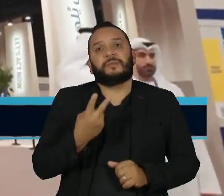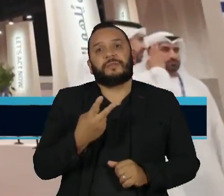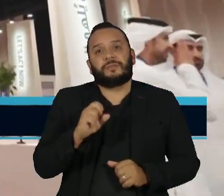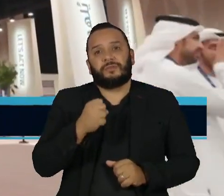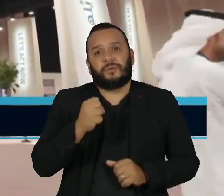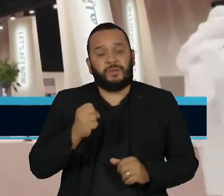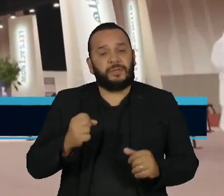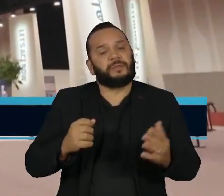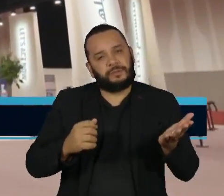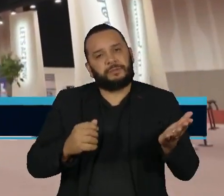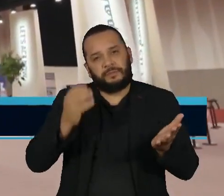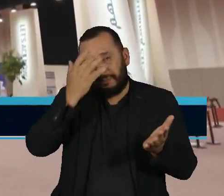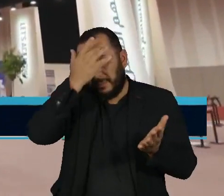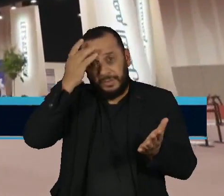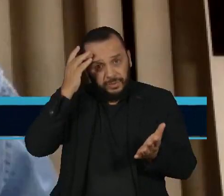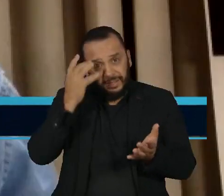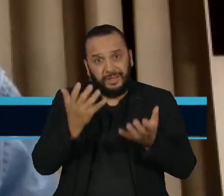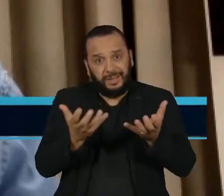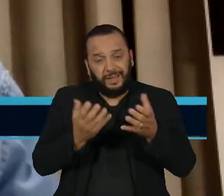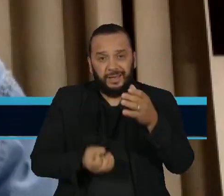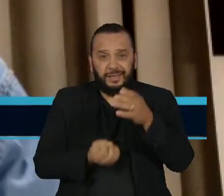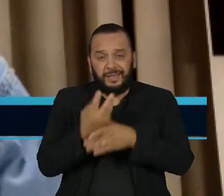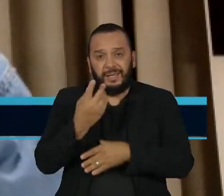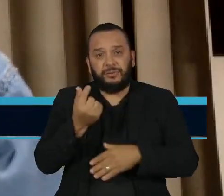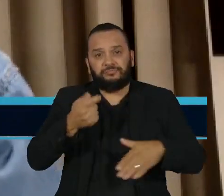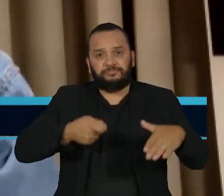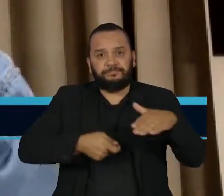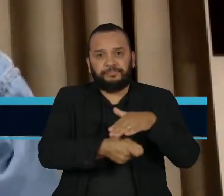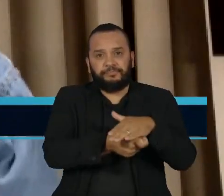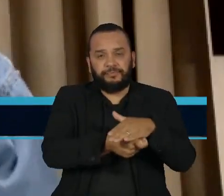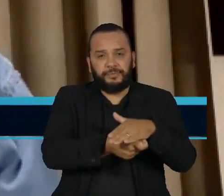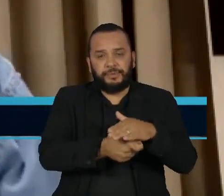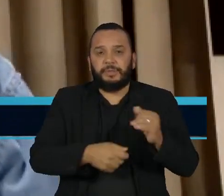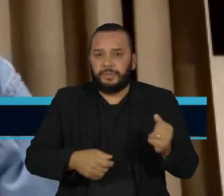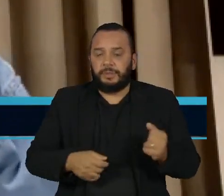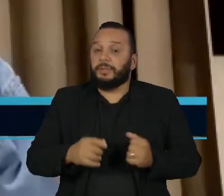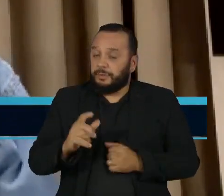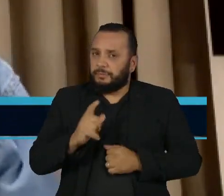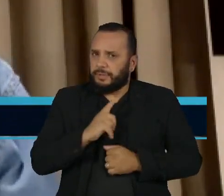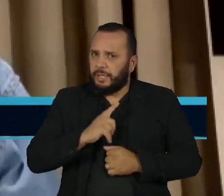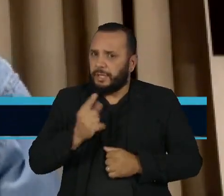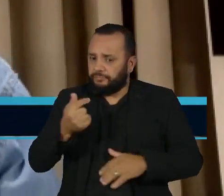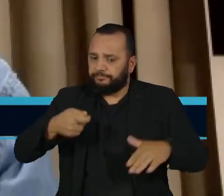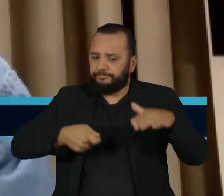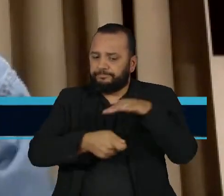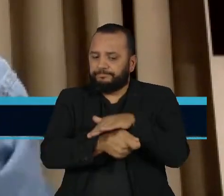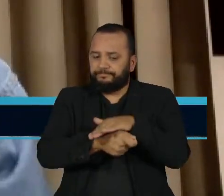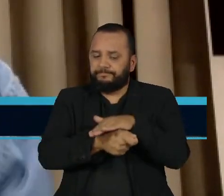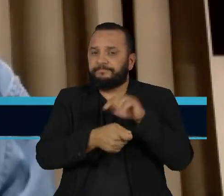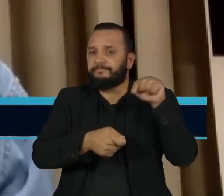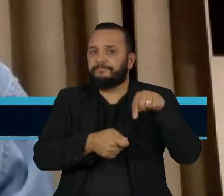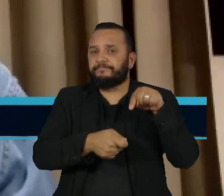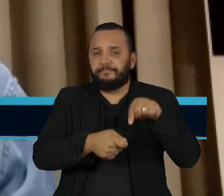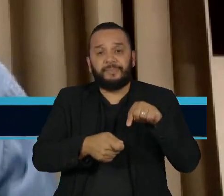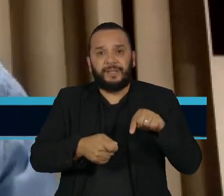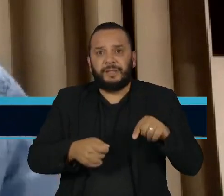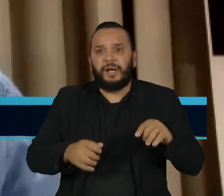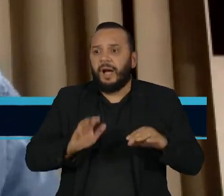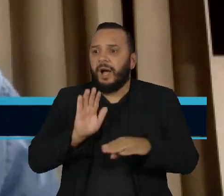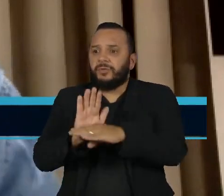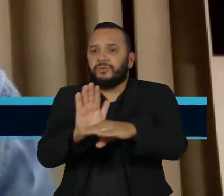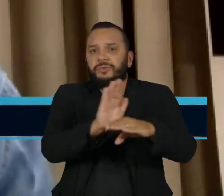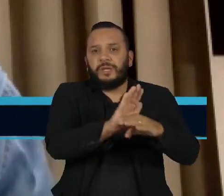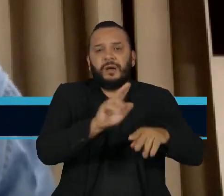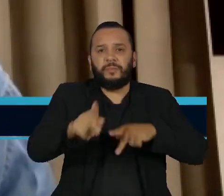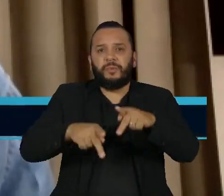de dois fundos internacionais. Um fundo é um fundo de perdas e danos, esse é emergencial para aqueles que já sofrem demais com